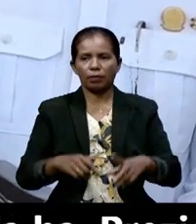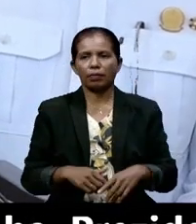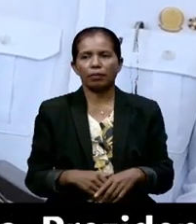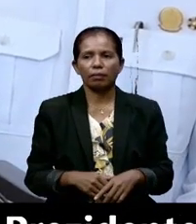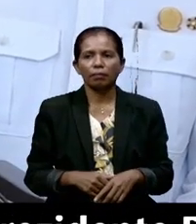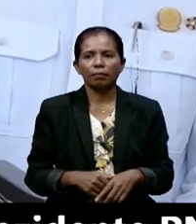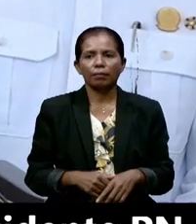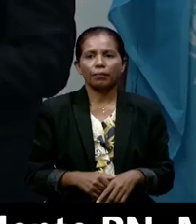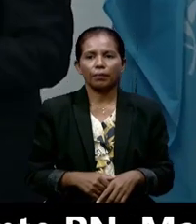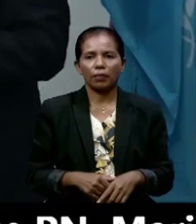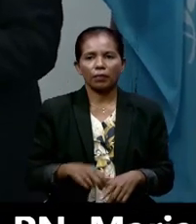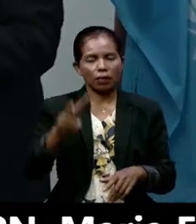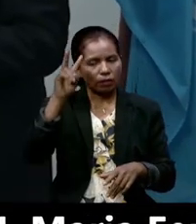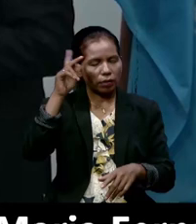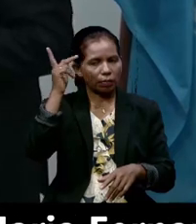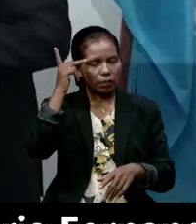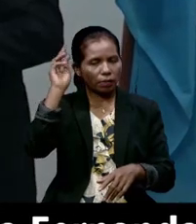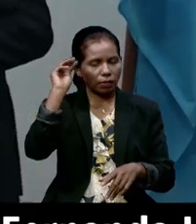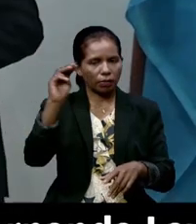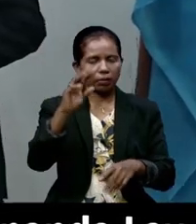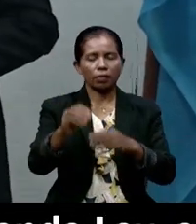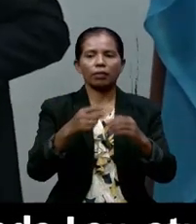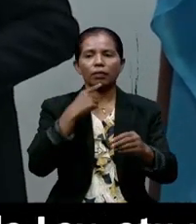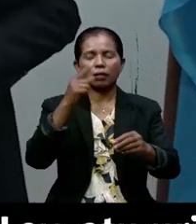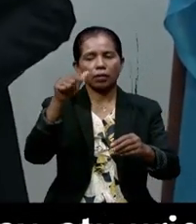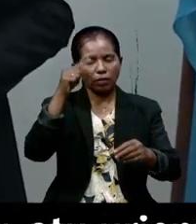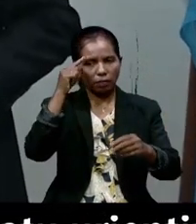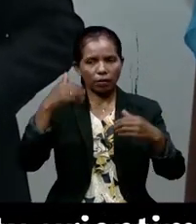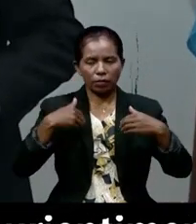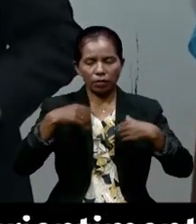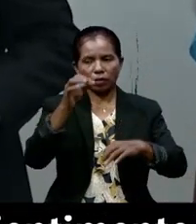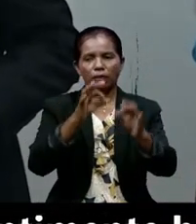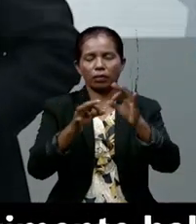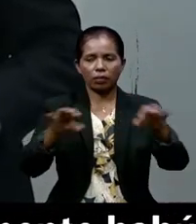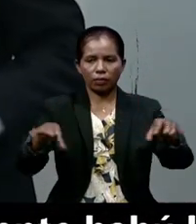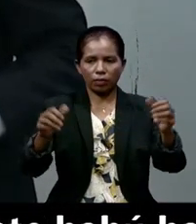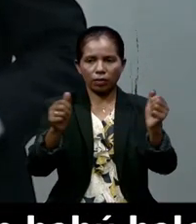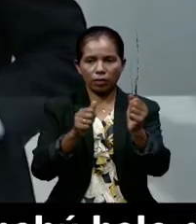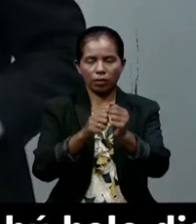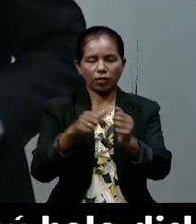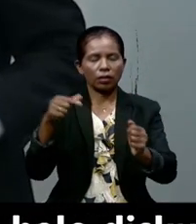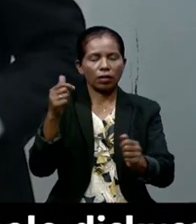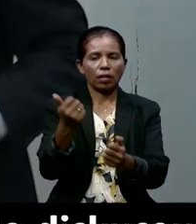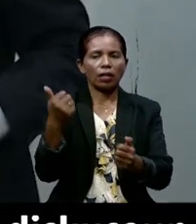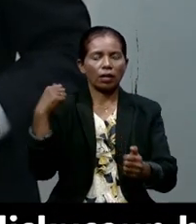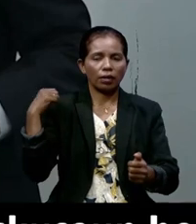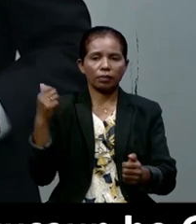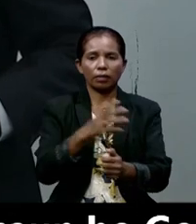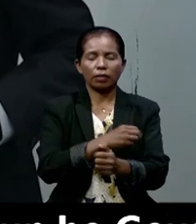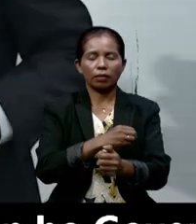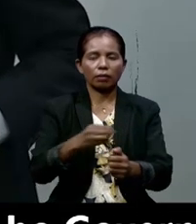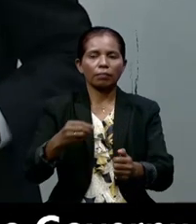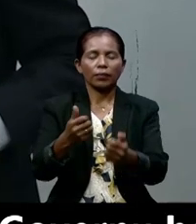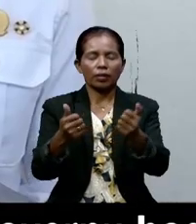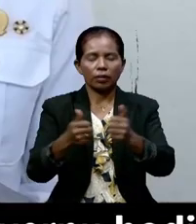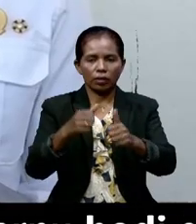Leste. Vice-Primeiro-Ministro Mariano Assanami Sabino atetem governo e comitimento a tu serviço a moto com a Agência Internacional Sira a tu taumatan no